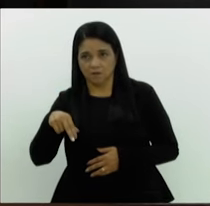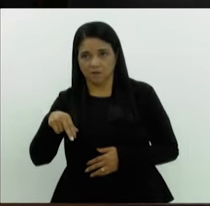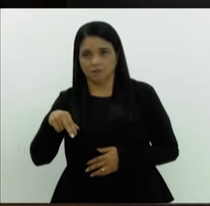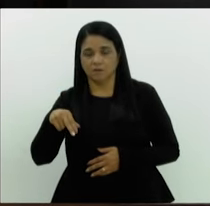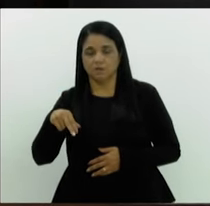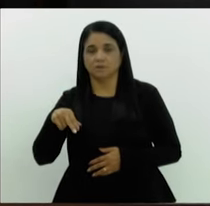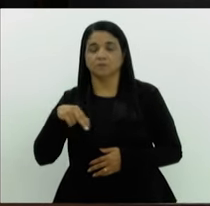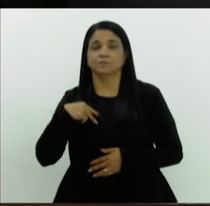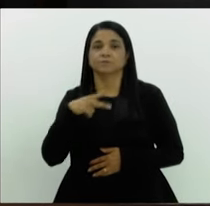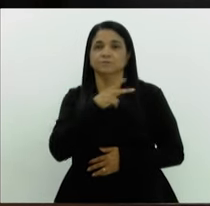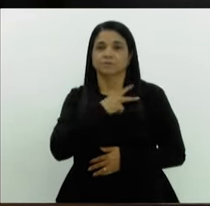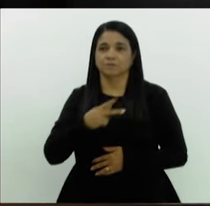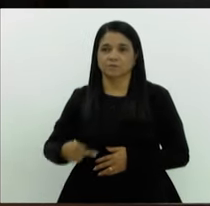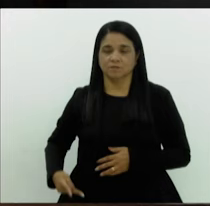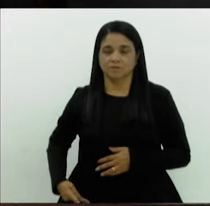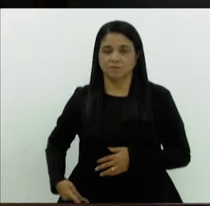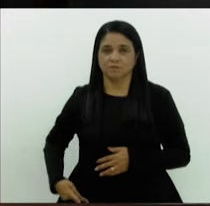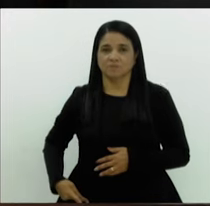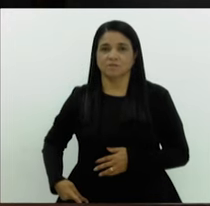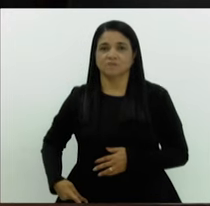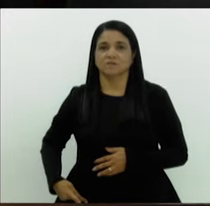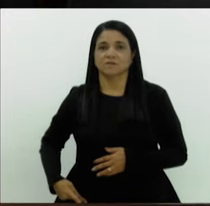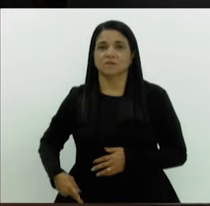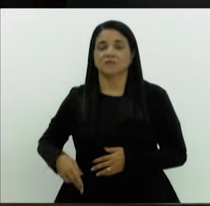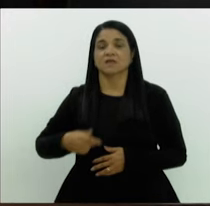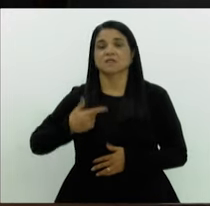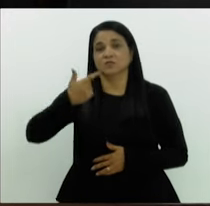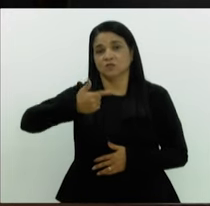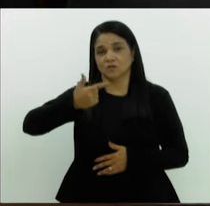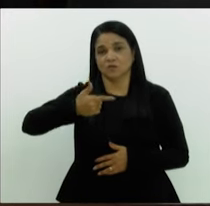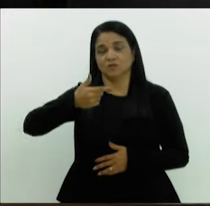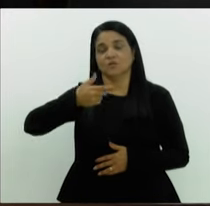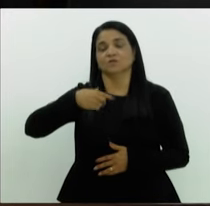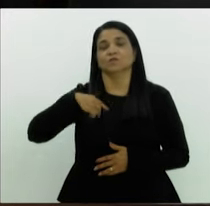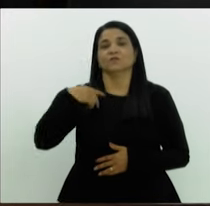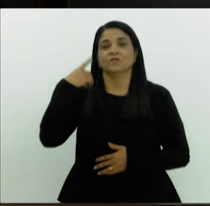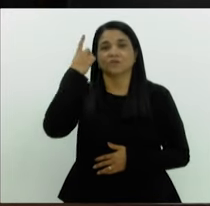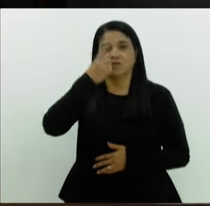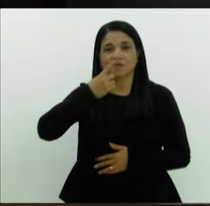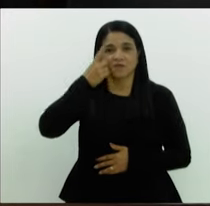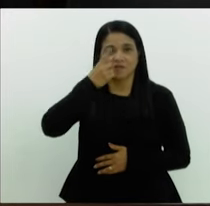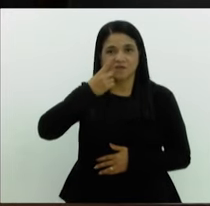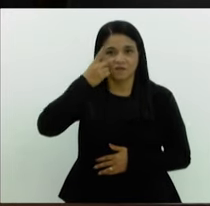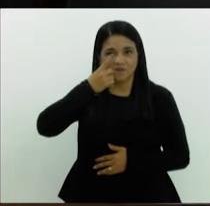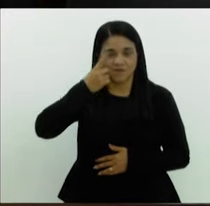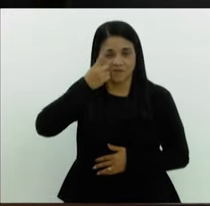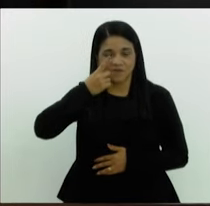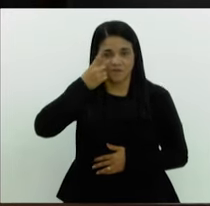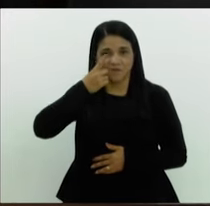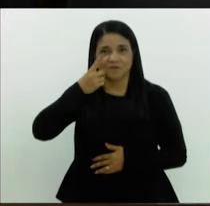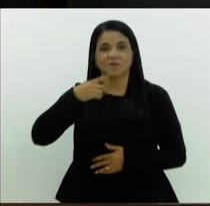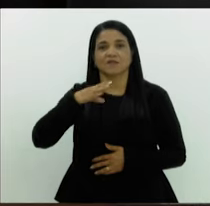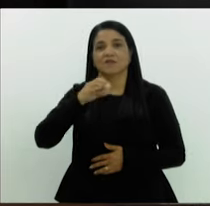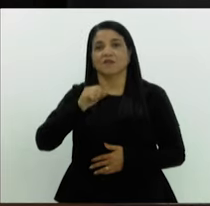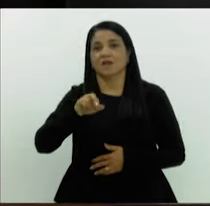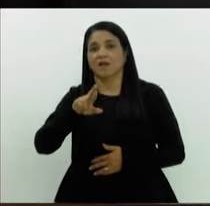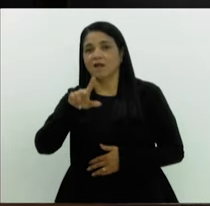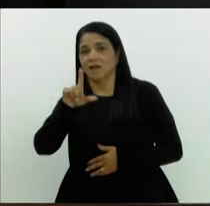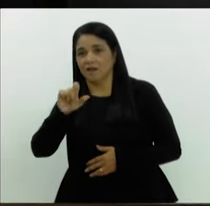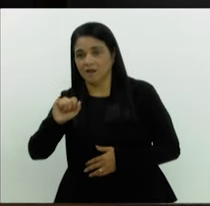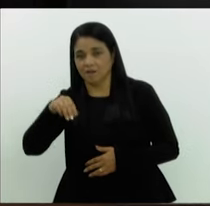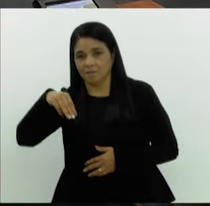A presidência irá proceder à segunda chamada. Deputado André já foi. Carla Machado.